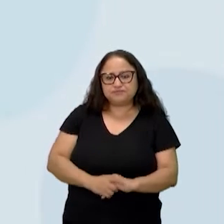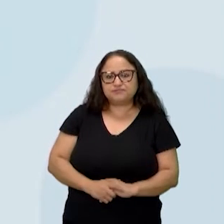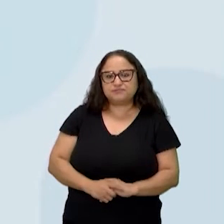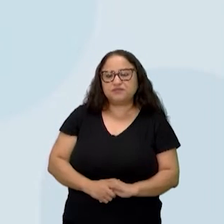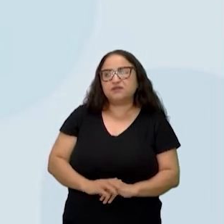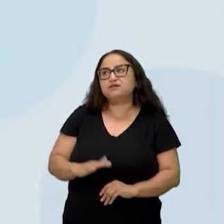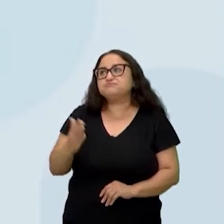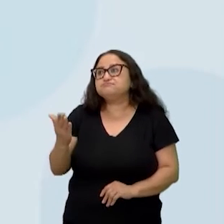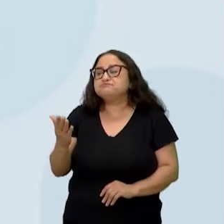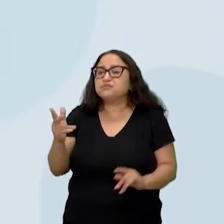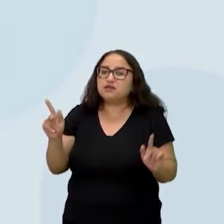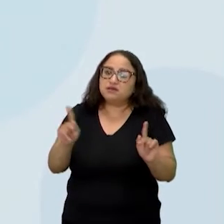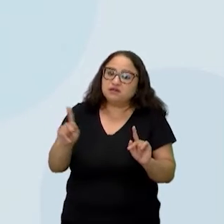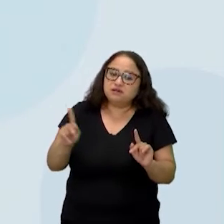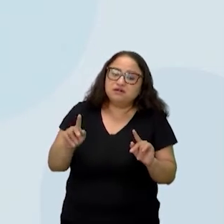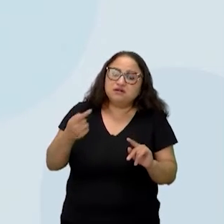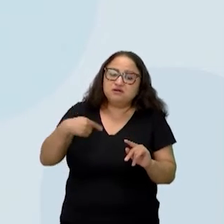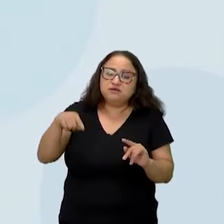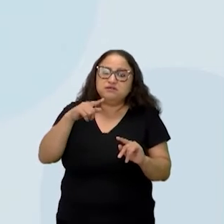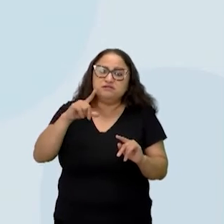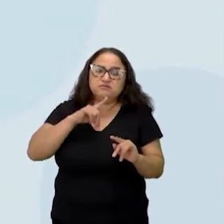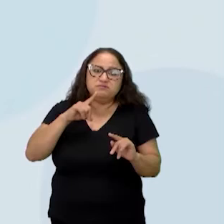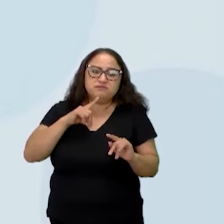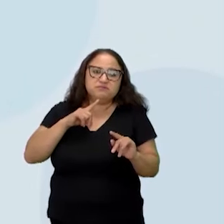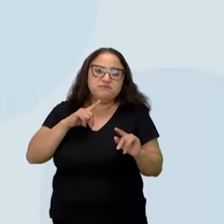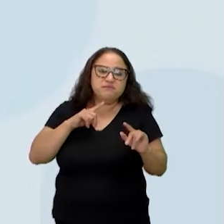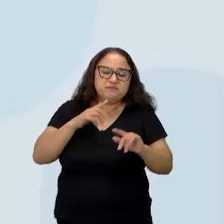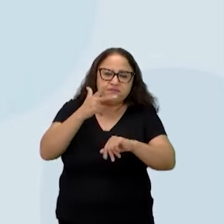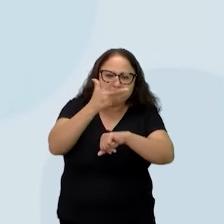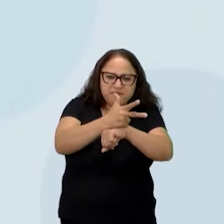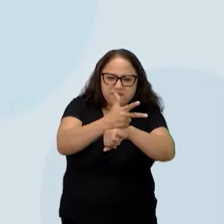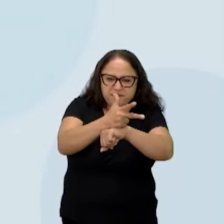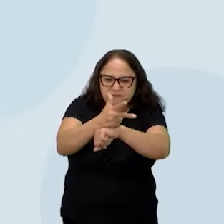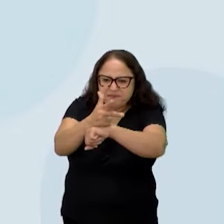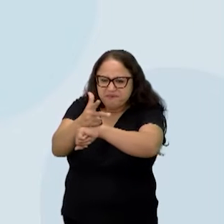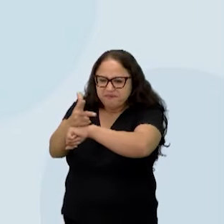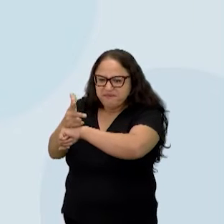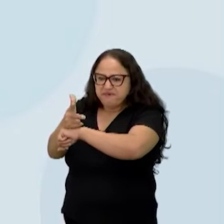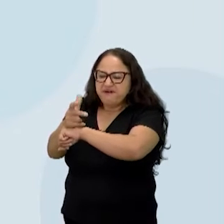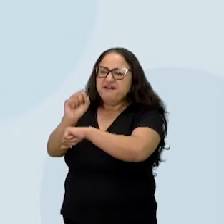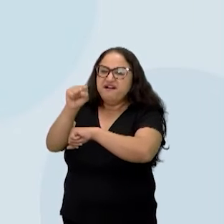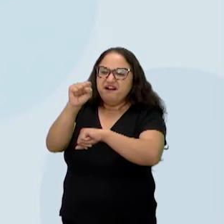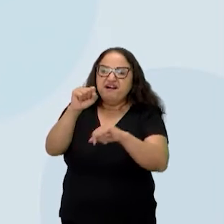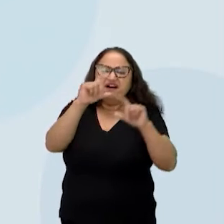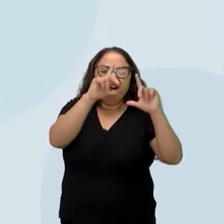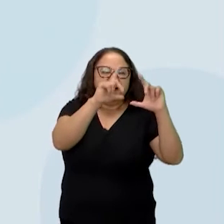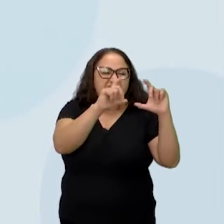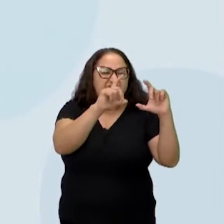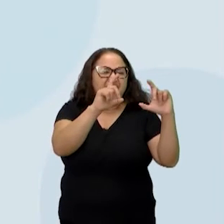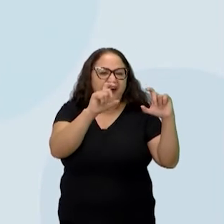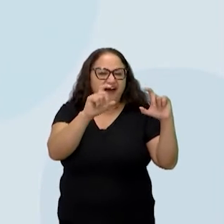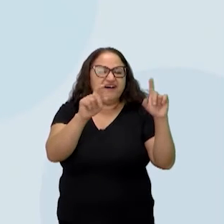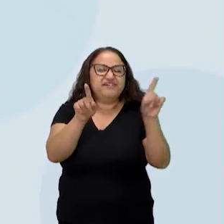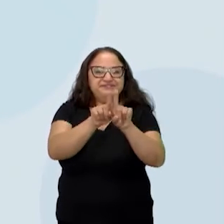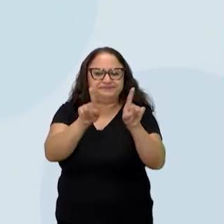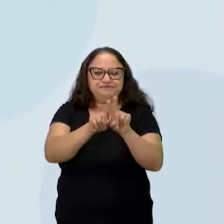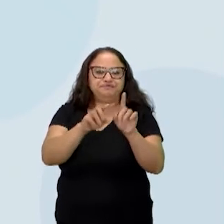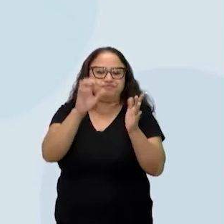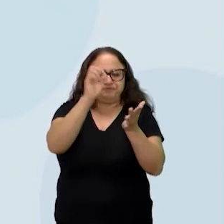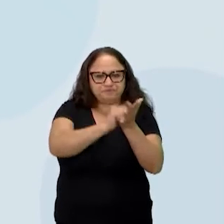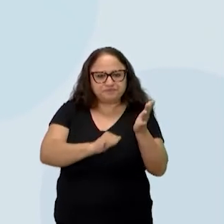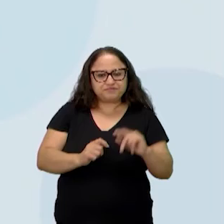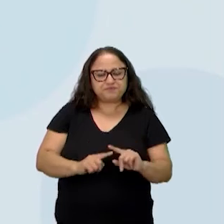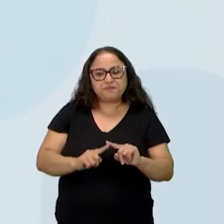fala, professora, nós temos aí, né, a filmagem, realmente é uma forma de registro. A fotografia dos atores em cena é outra forma.